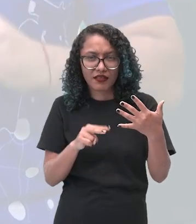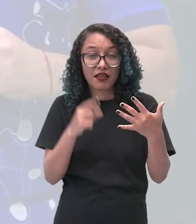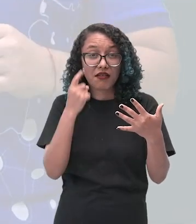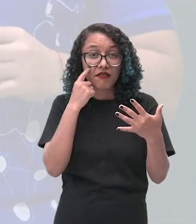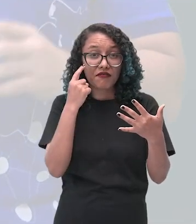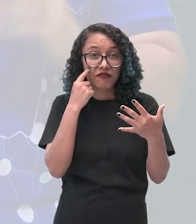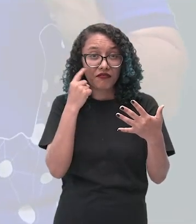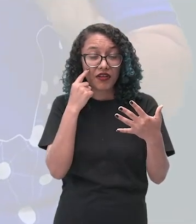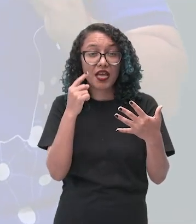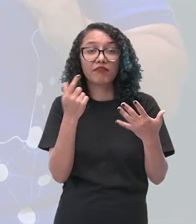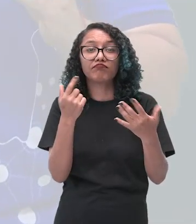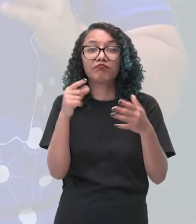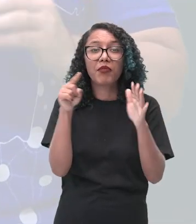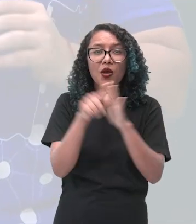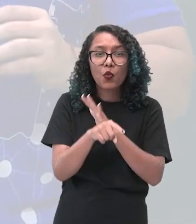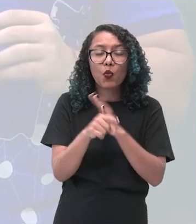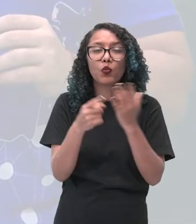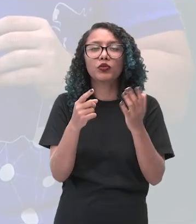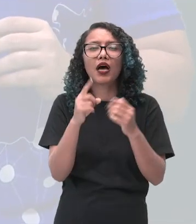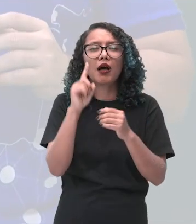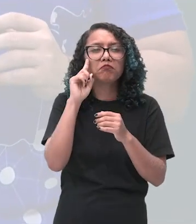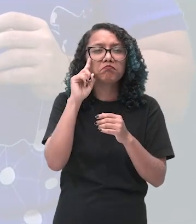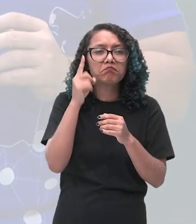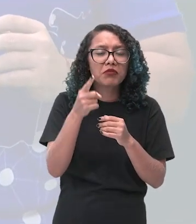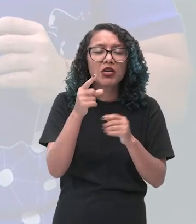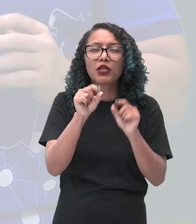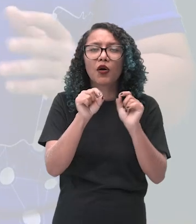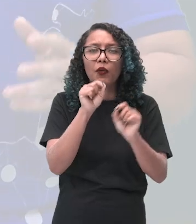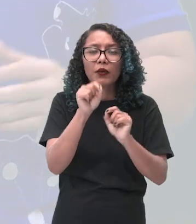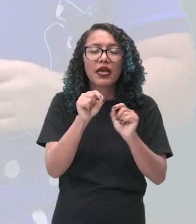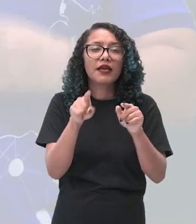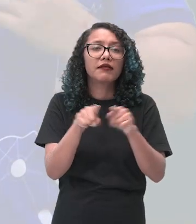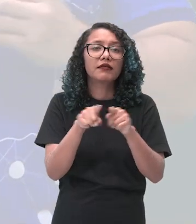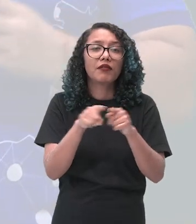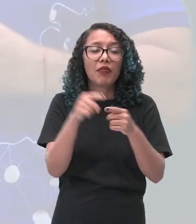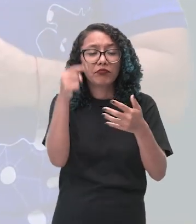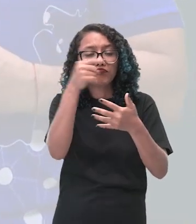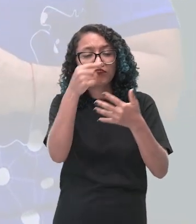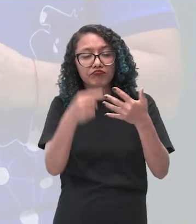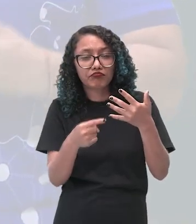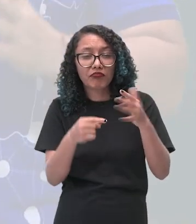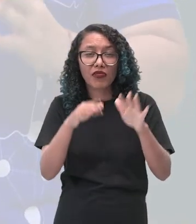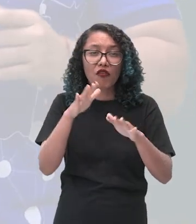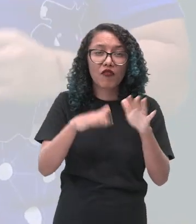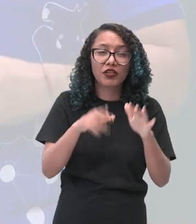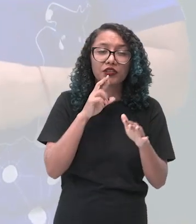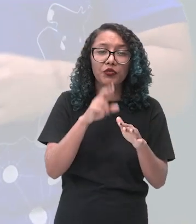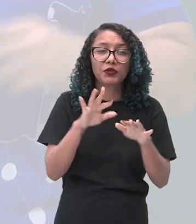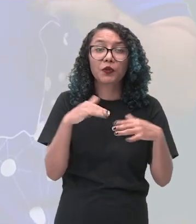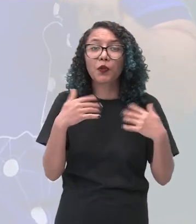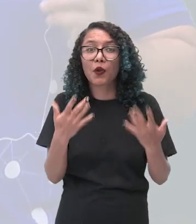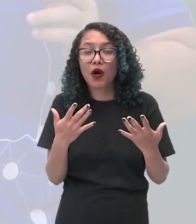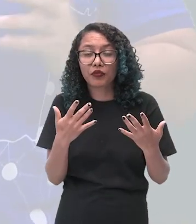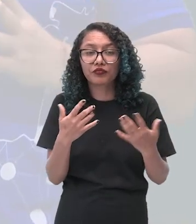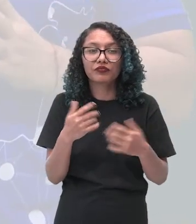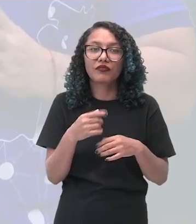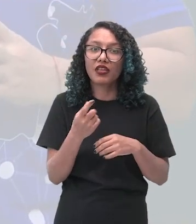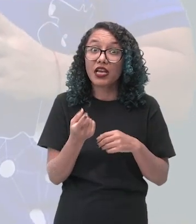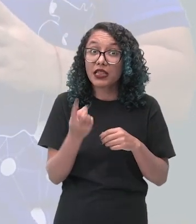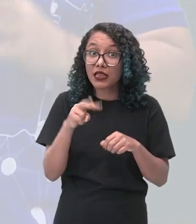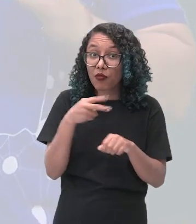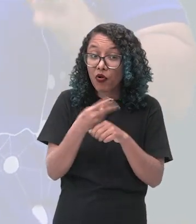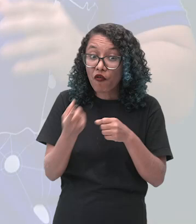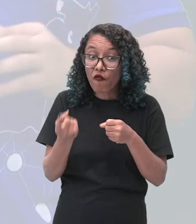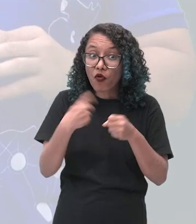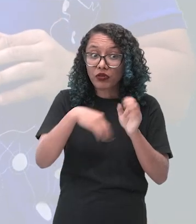a pergunta, o que está pedindo, vê as alternativas, quais são as possíveis respostas, e aí você vai correr lá no texto